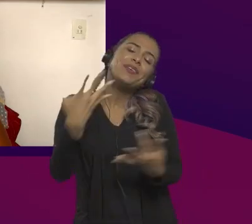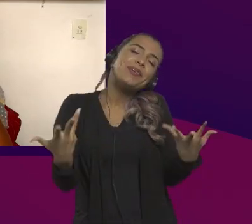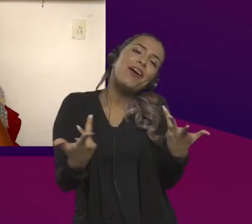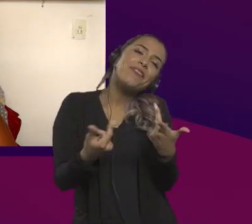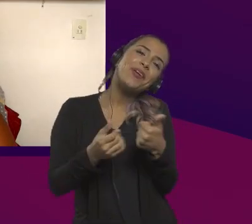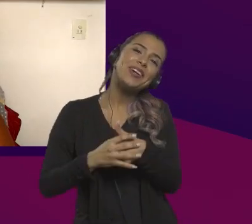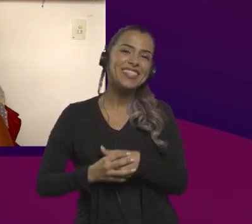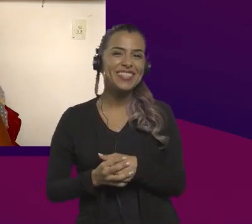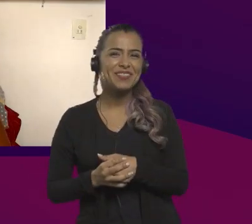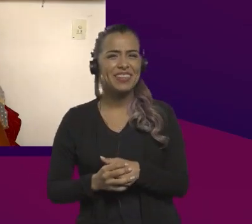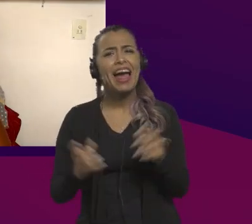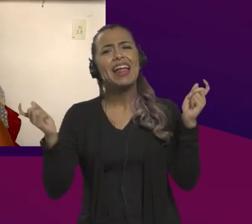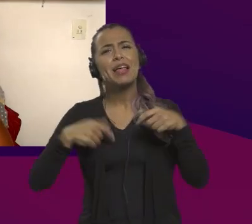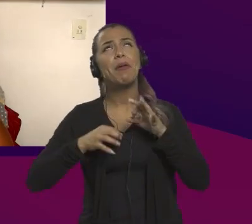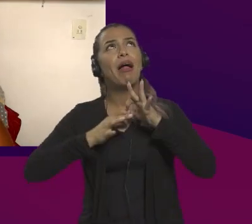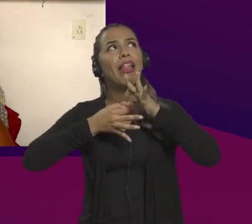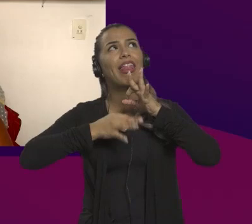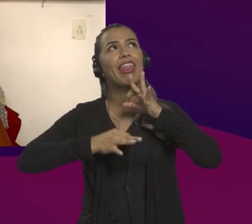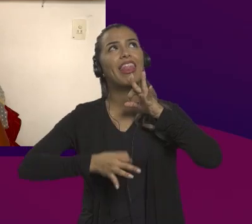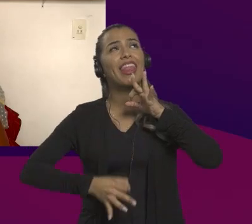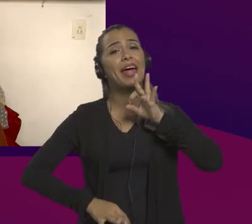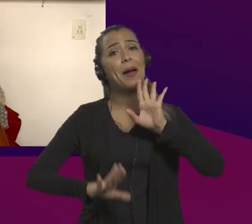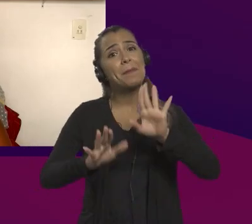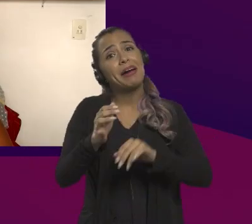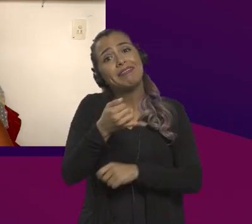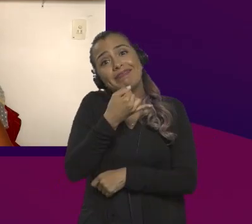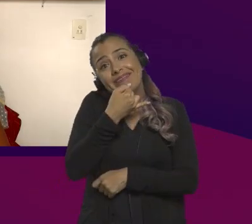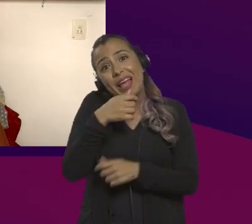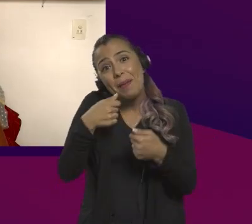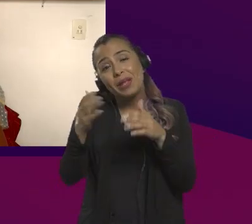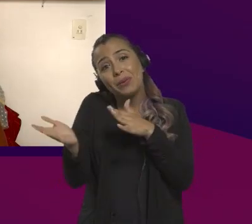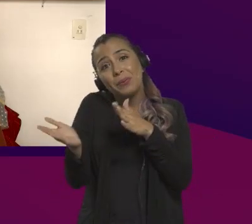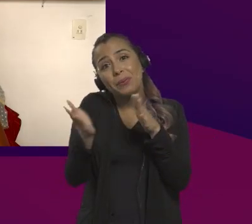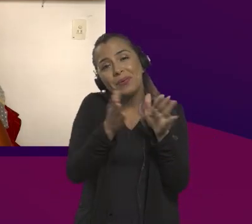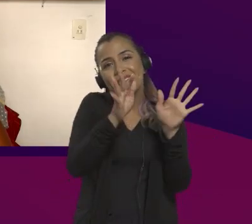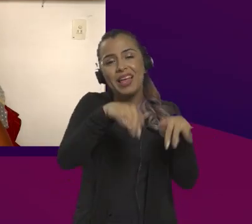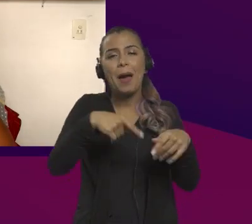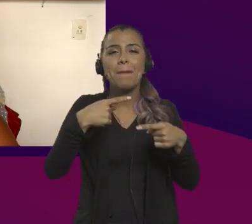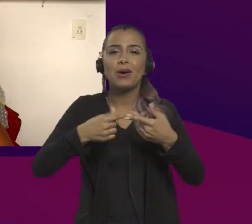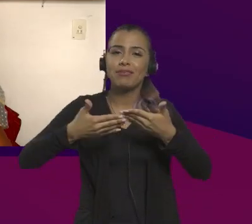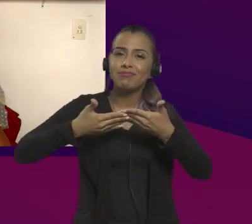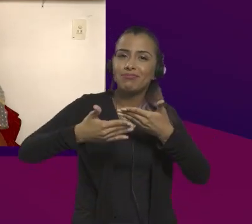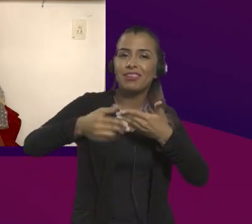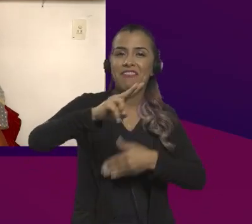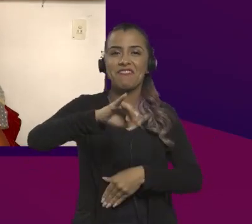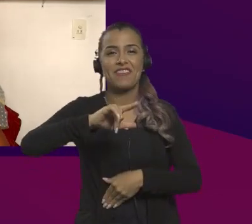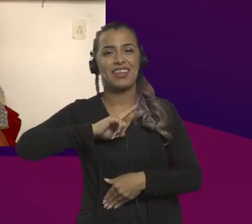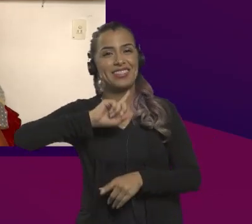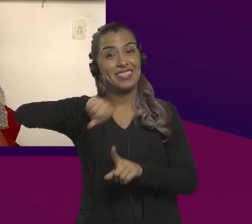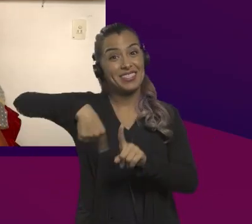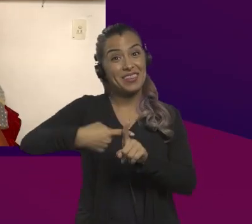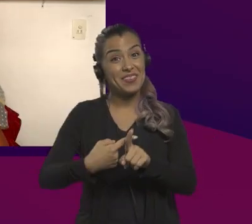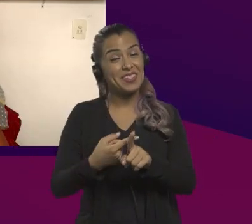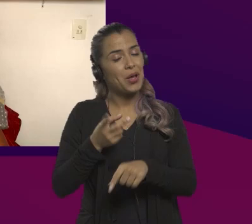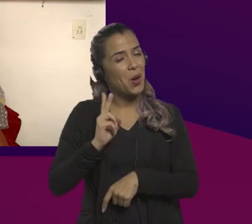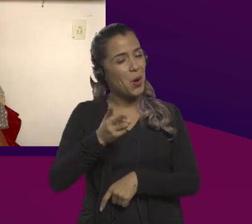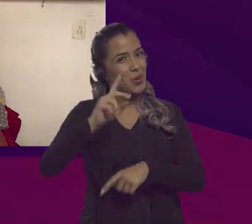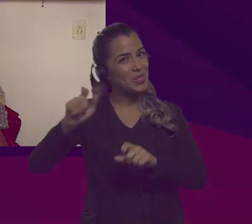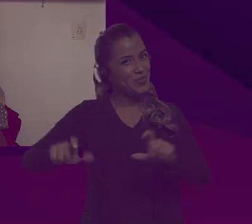isso. Poderia ficar falando horas aqui, mas precisamos encerrar, porque ainda tem vários painéis, então continuem aí assistindo